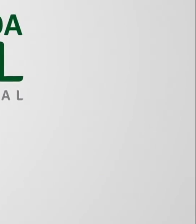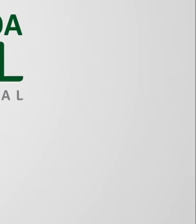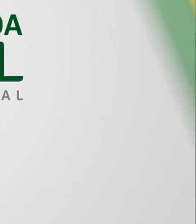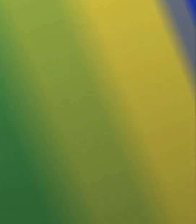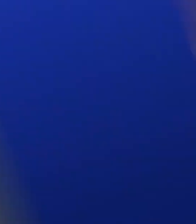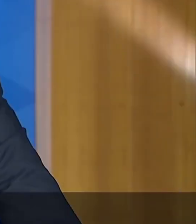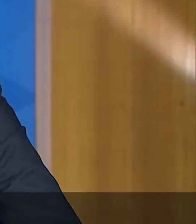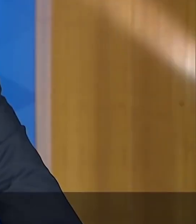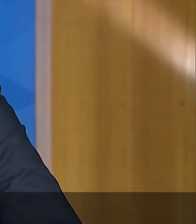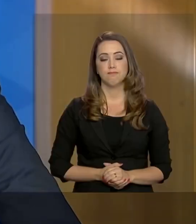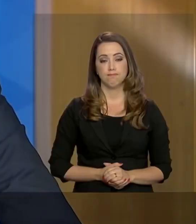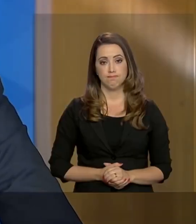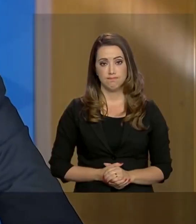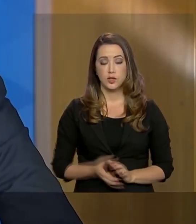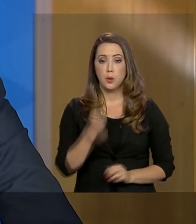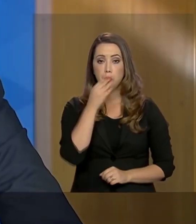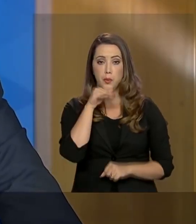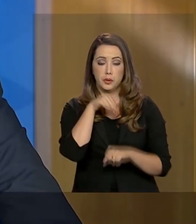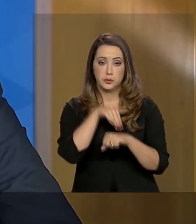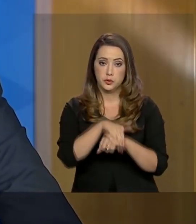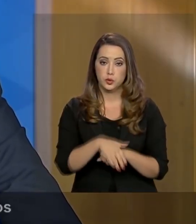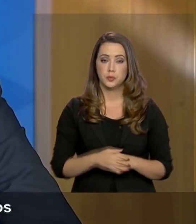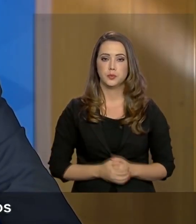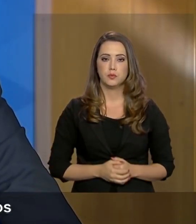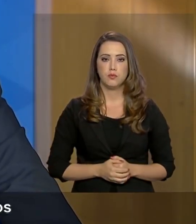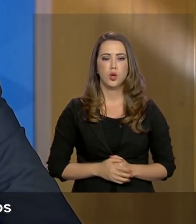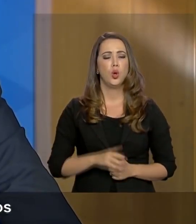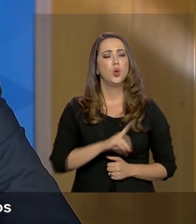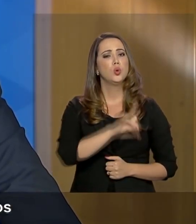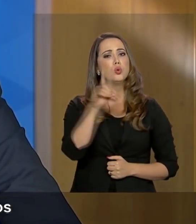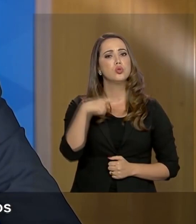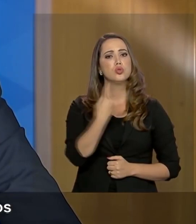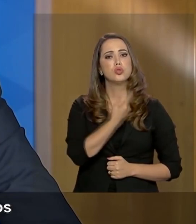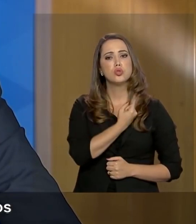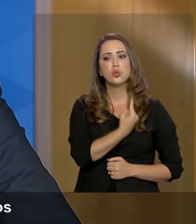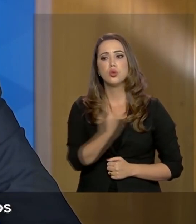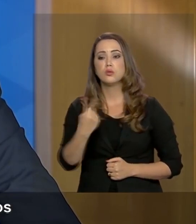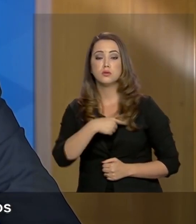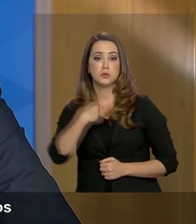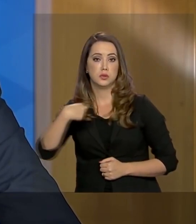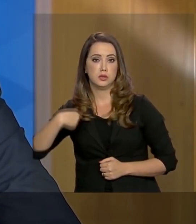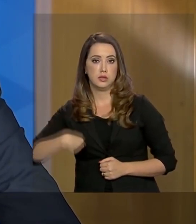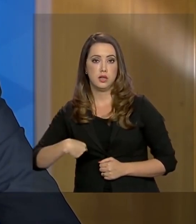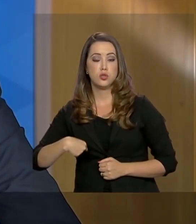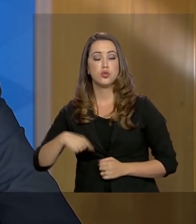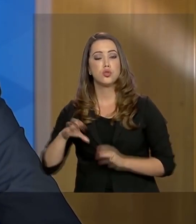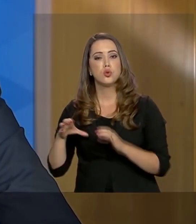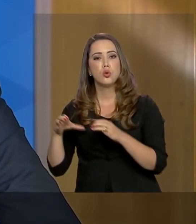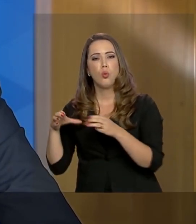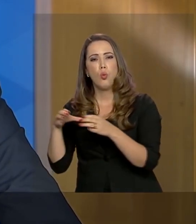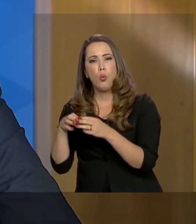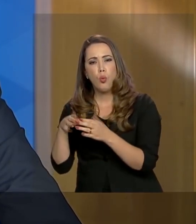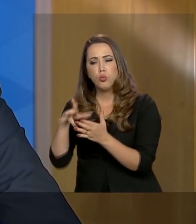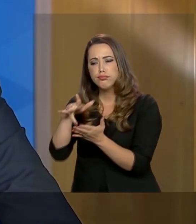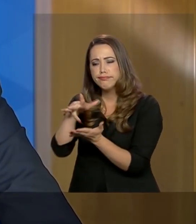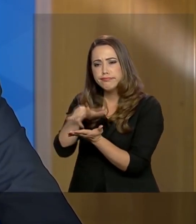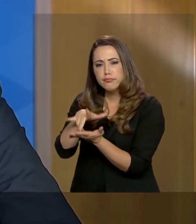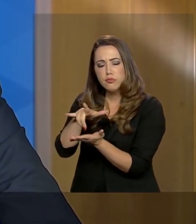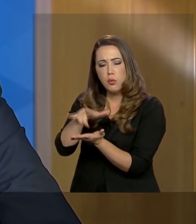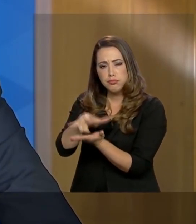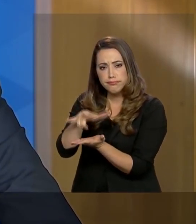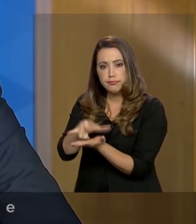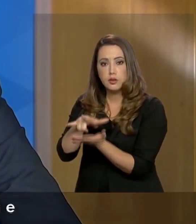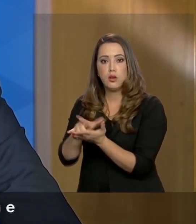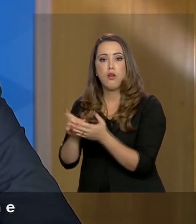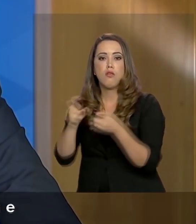da grande mídia, só vão meter o pau e dizer que é um absurdo que tem que imitimar o cara por causa disso. Então, vou deixar bem claro aqui, principalmente pra quem caiu de paraquedas nesse